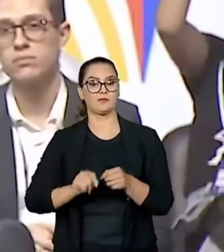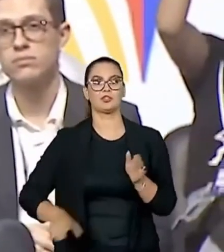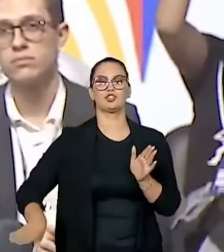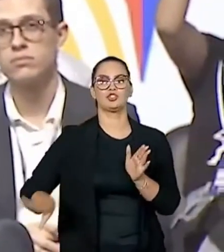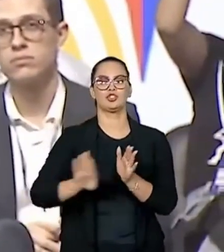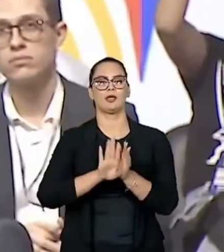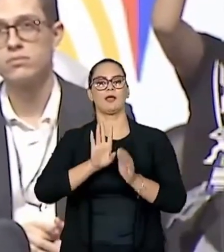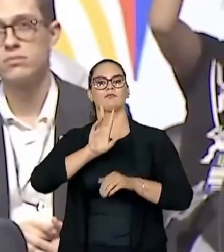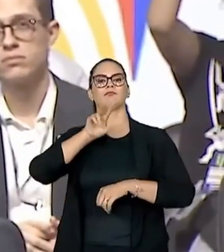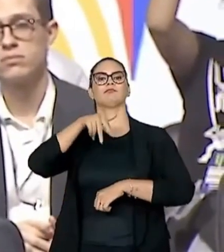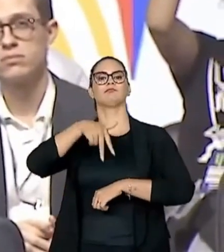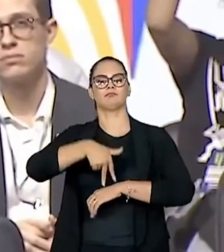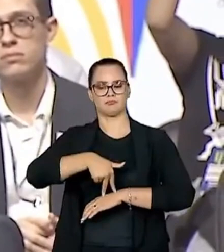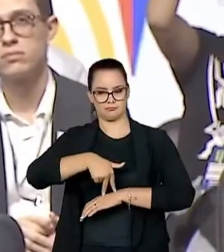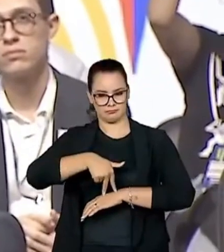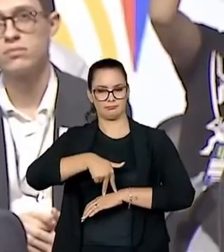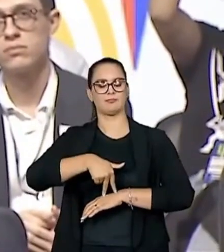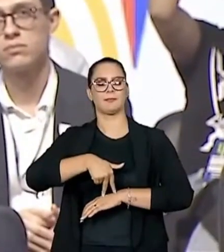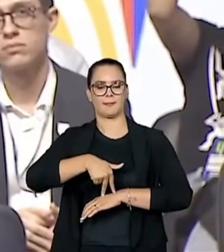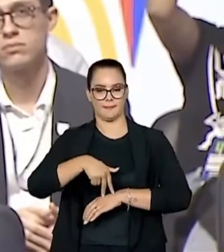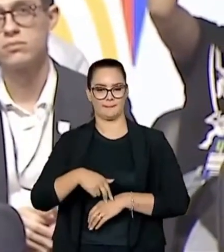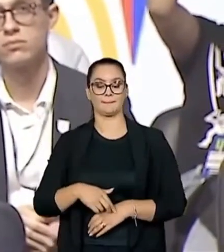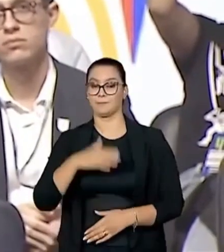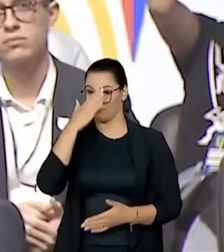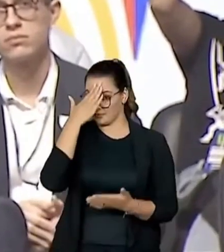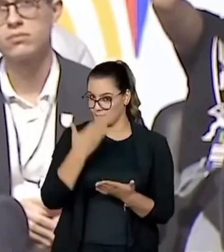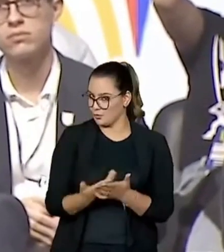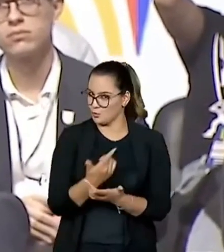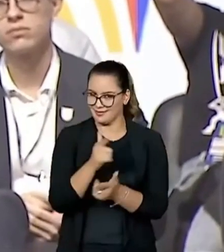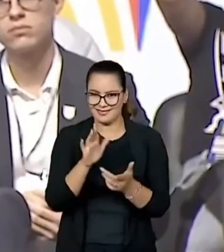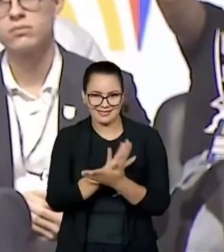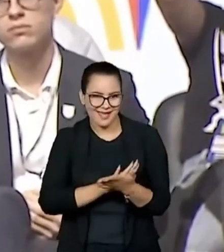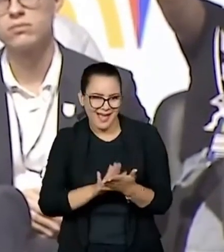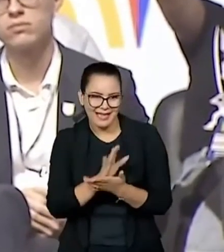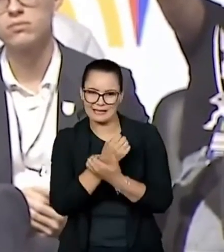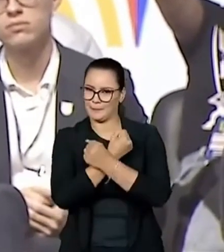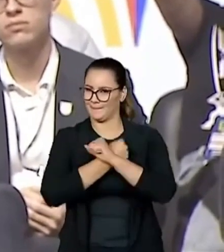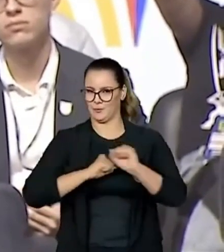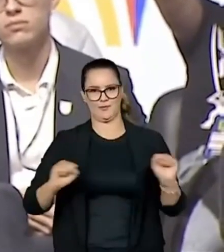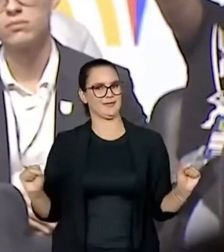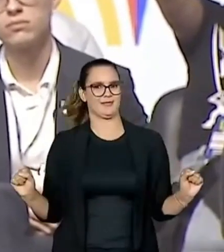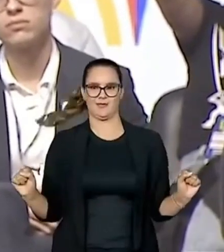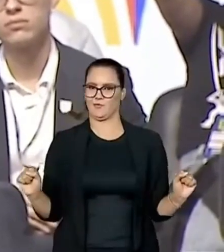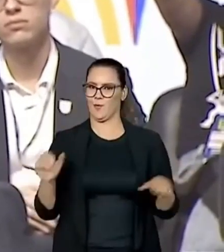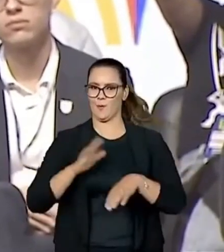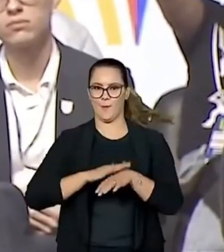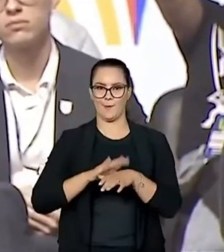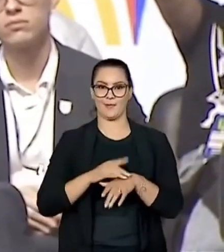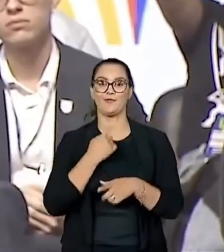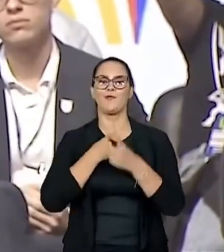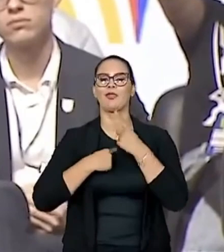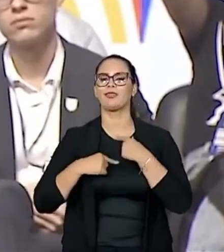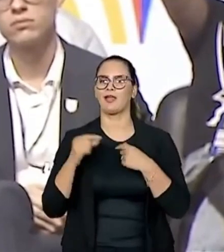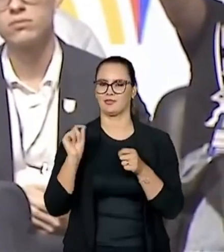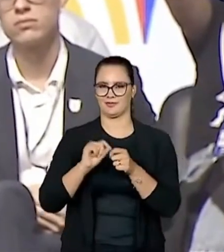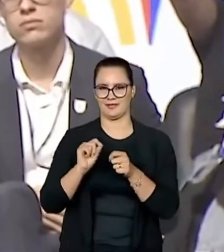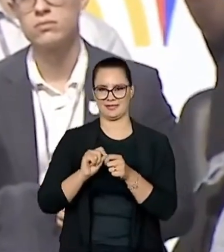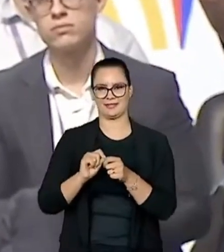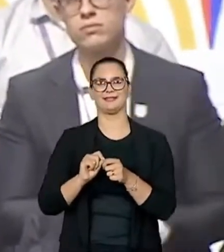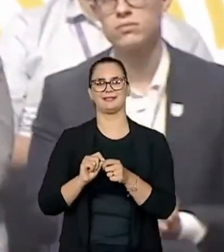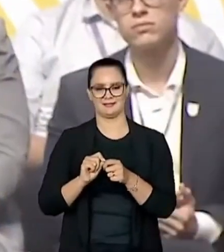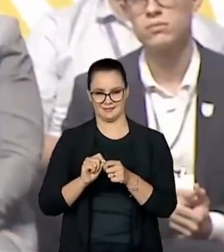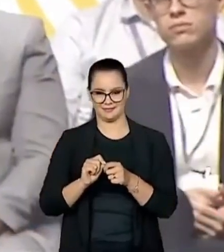onde eu cheguei. A crença de que não existe nada impossível quando a gente quer fazer. A